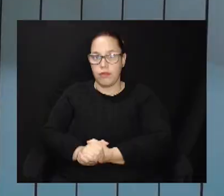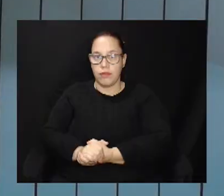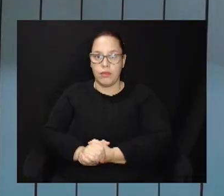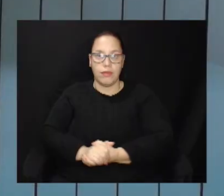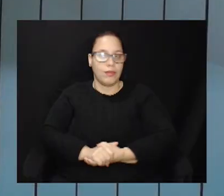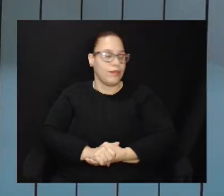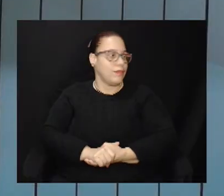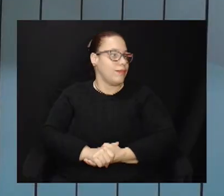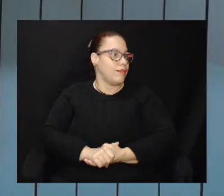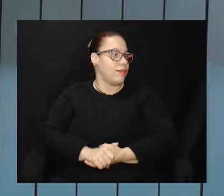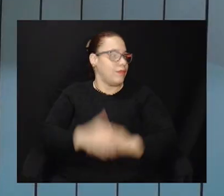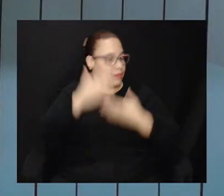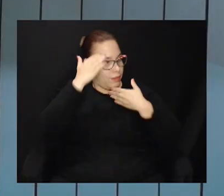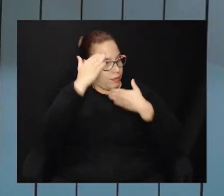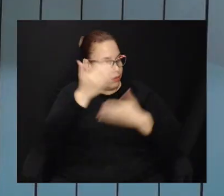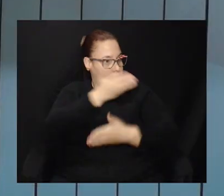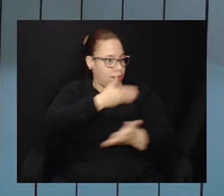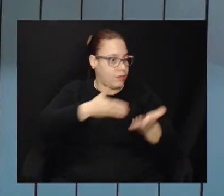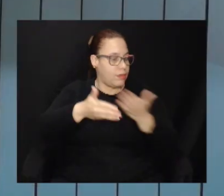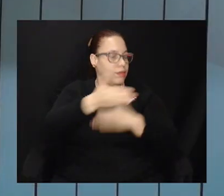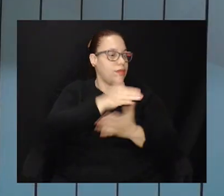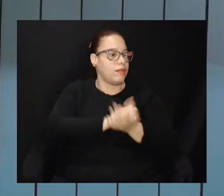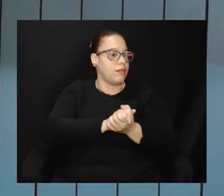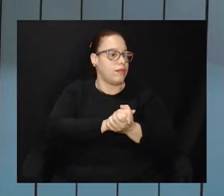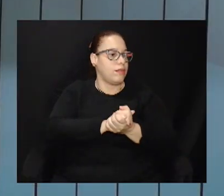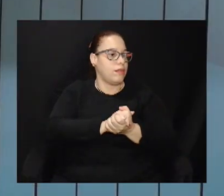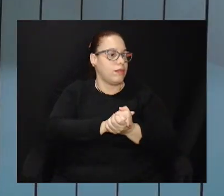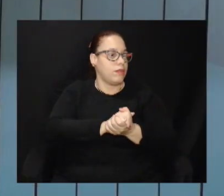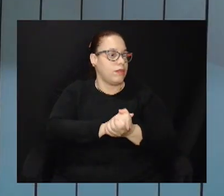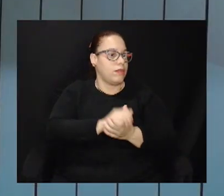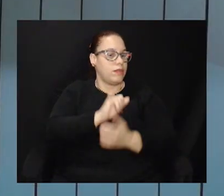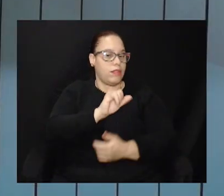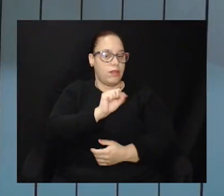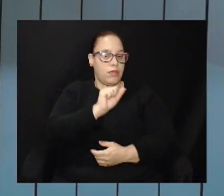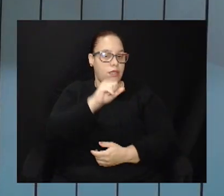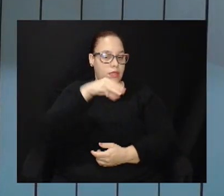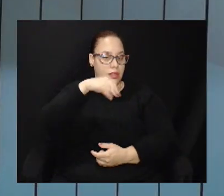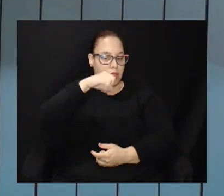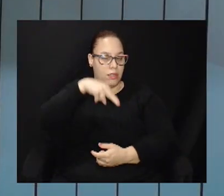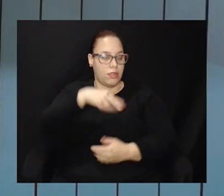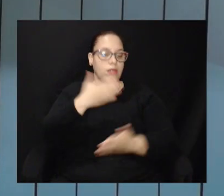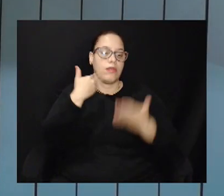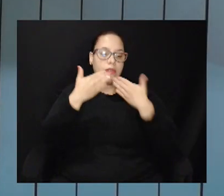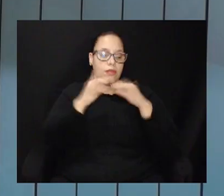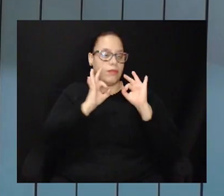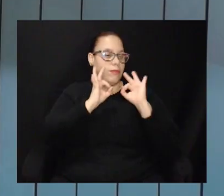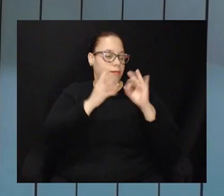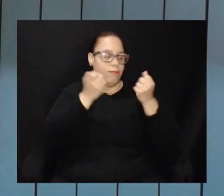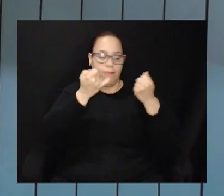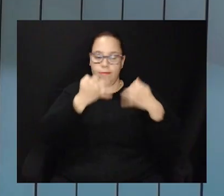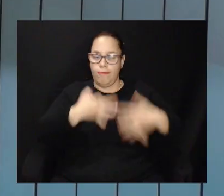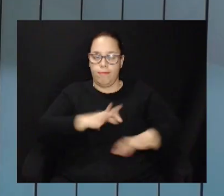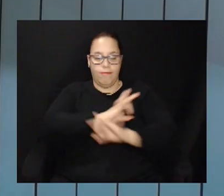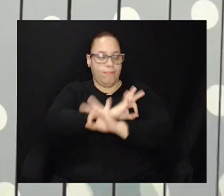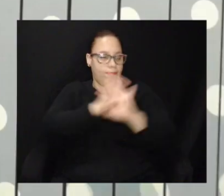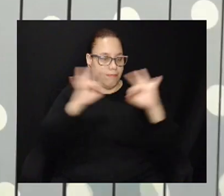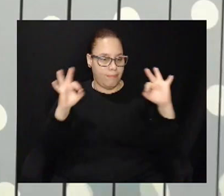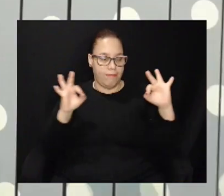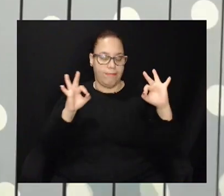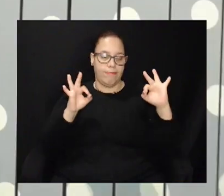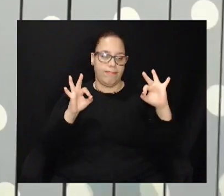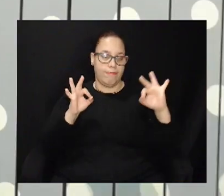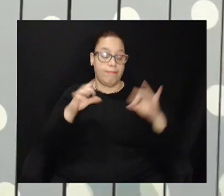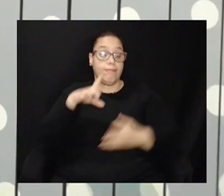Muito obrigada pela sua participação, Yasmin, pelo nosso bate-papo. Foi esclarecedor, né, saber que existem